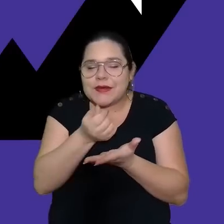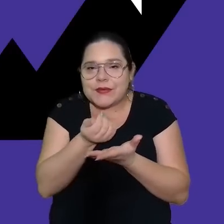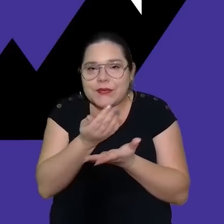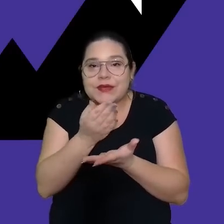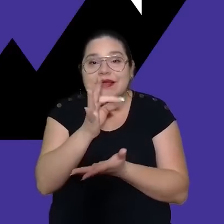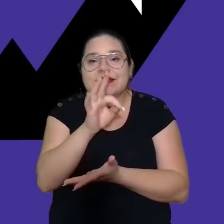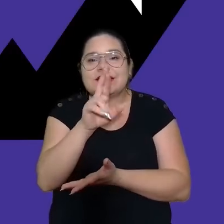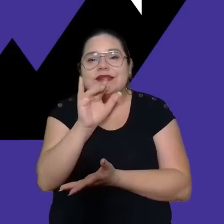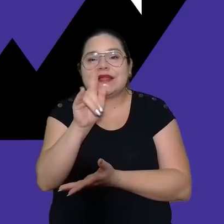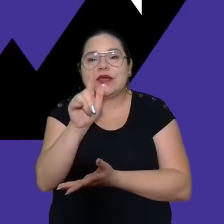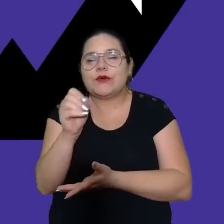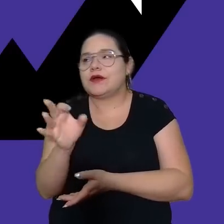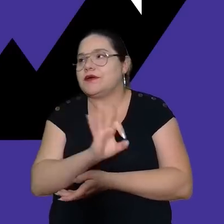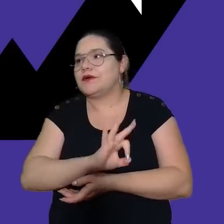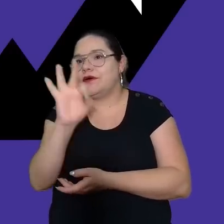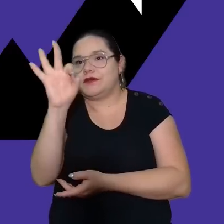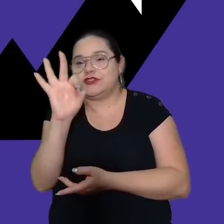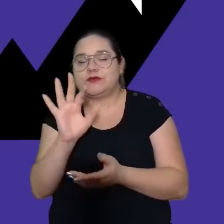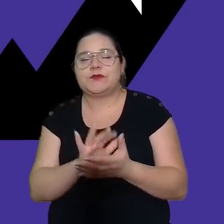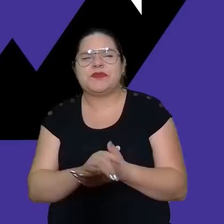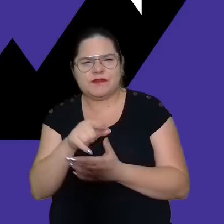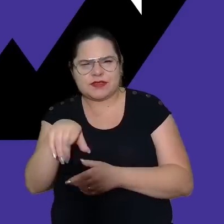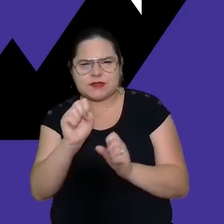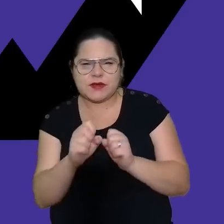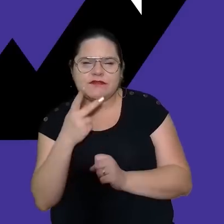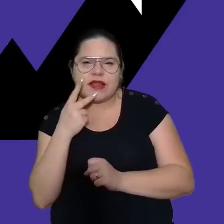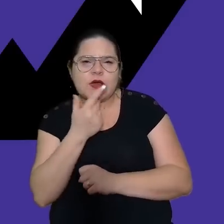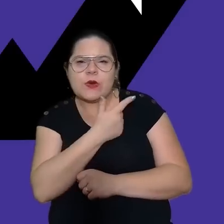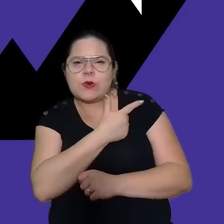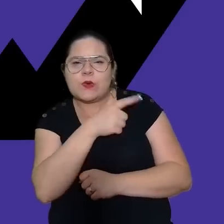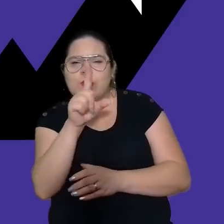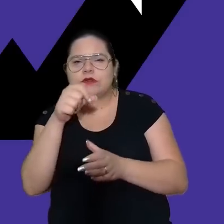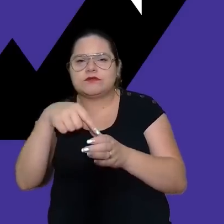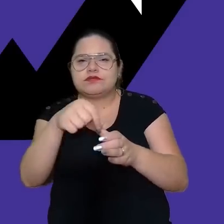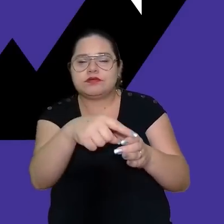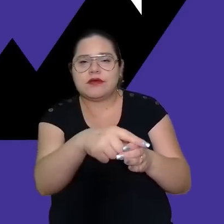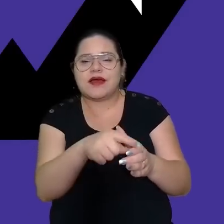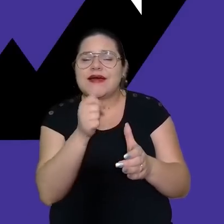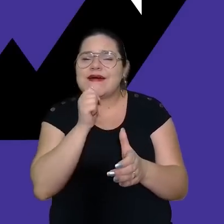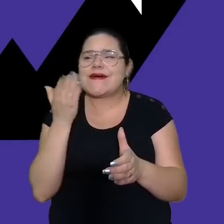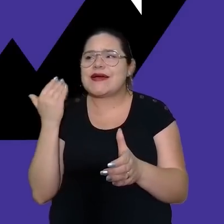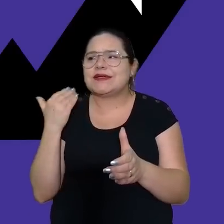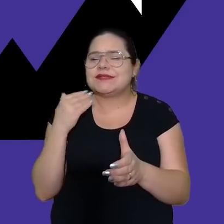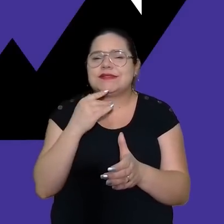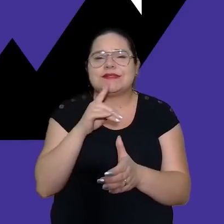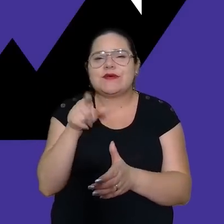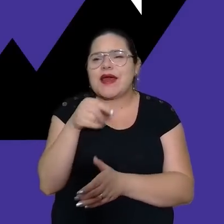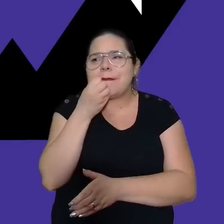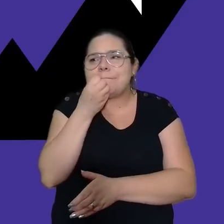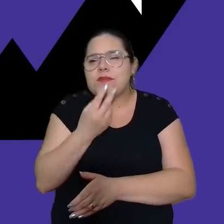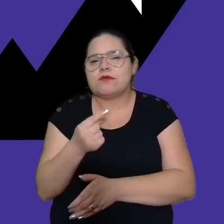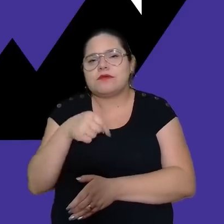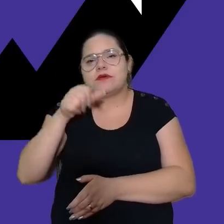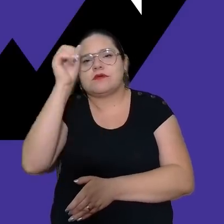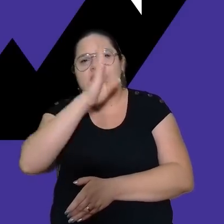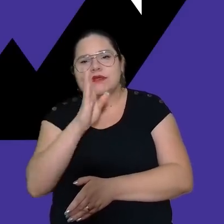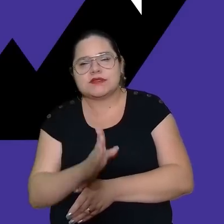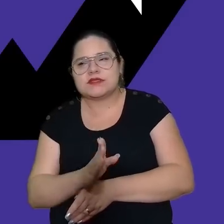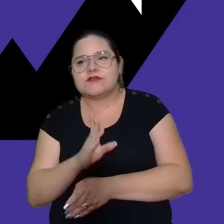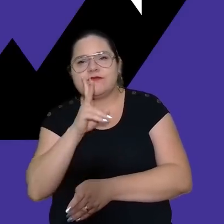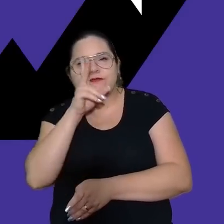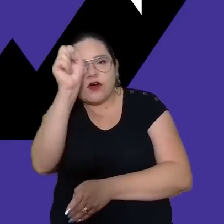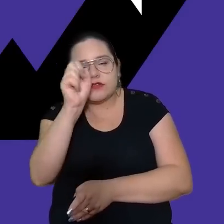comentar sobre outras culturas pelas quais o Brasil não era tão conhecido, culturas que não eram tão representativas e que